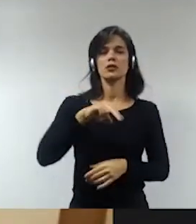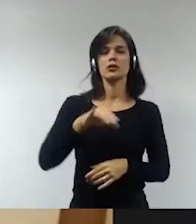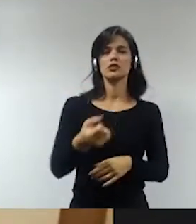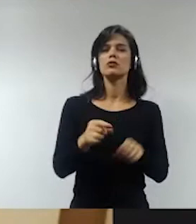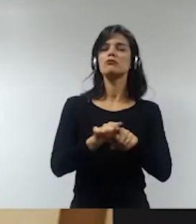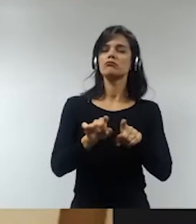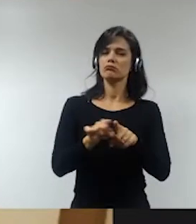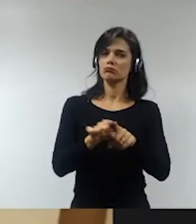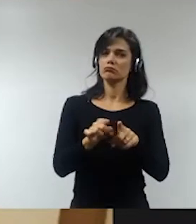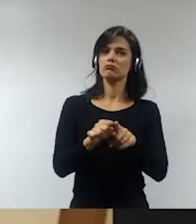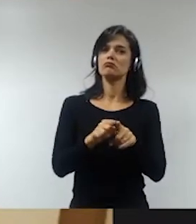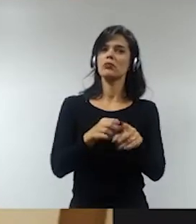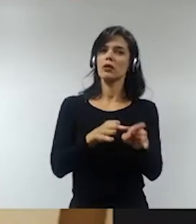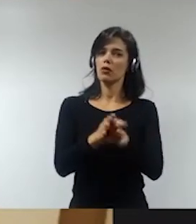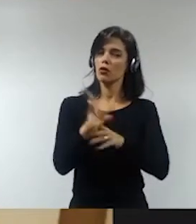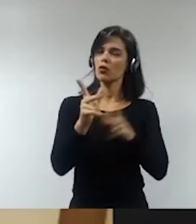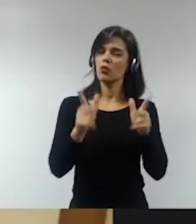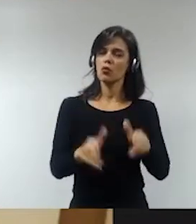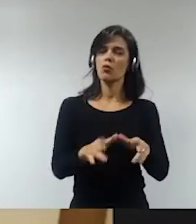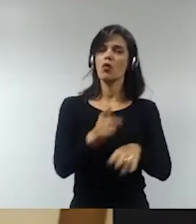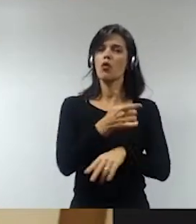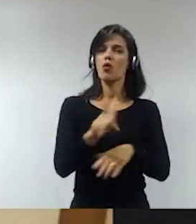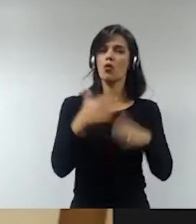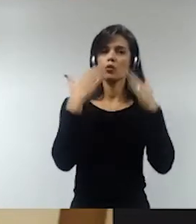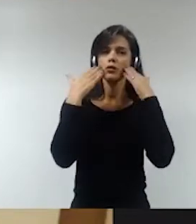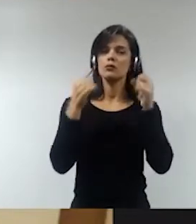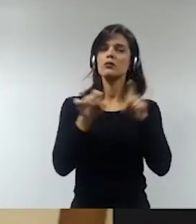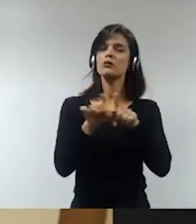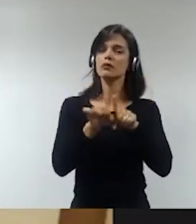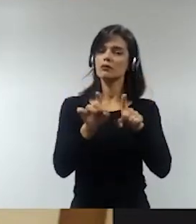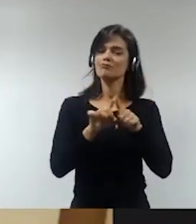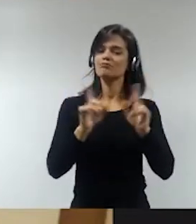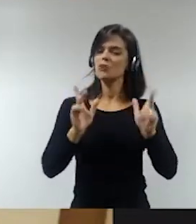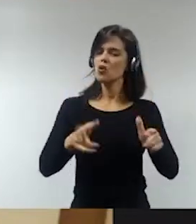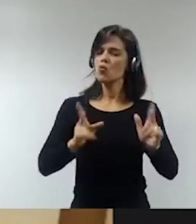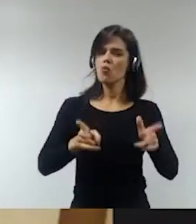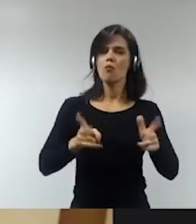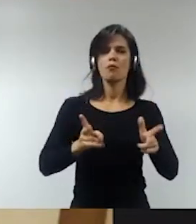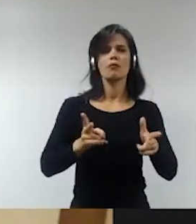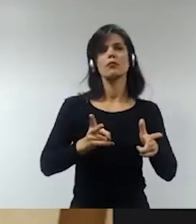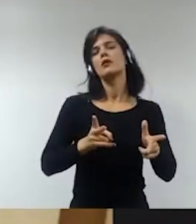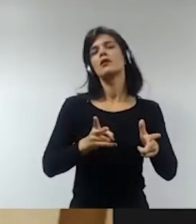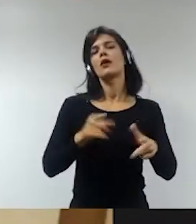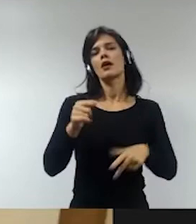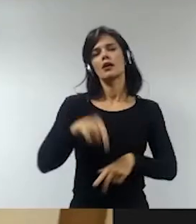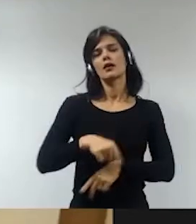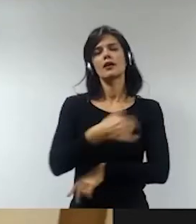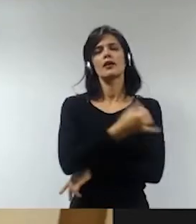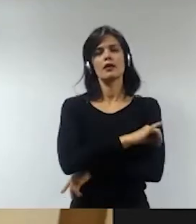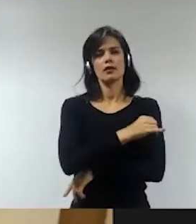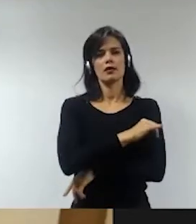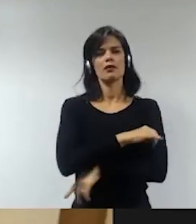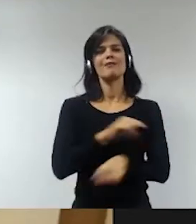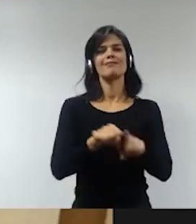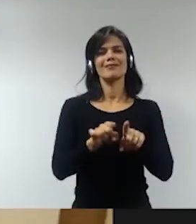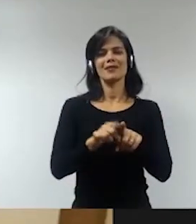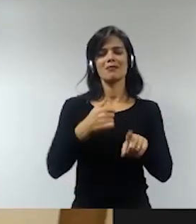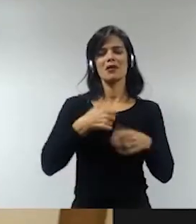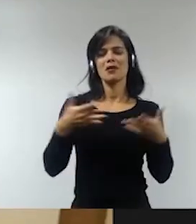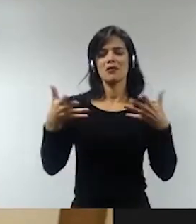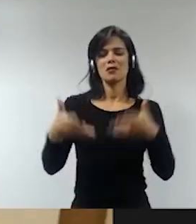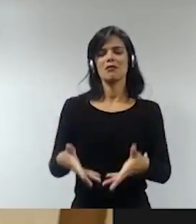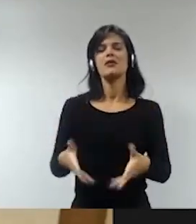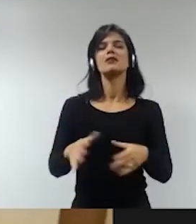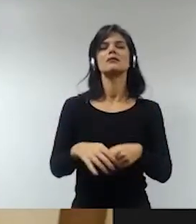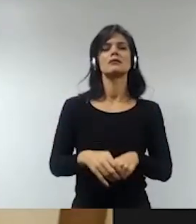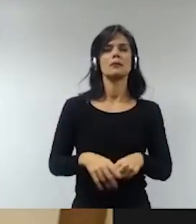aprova uma recomendação nesse sentido. Outros tribunais têm seguido a mesma orientação. O Tribunal de Justiça aqui do Rio, também eu tive a felicidade de participar do